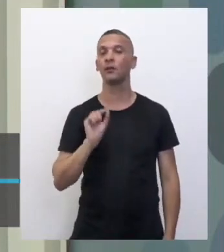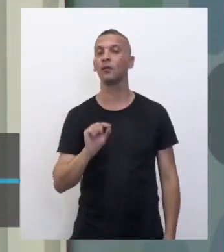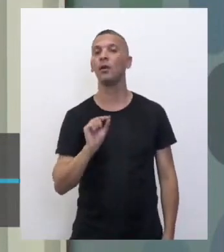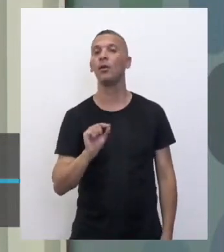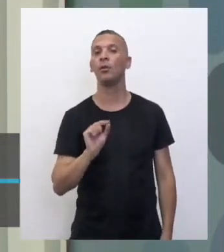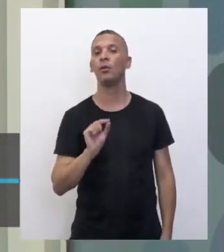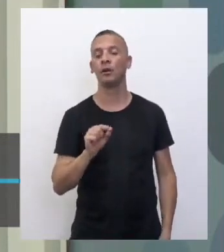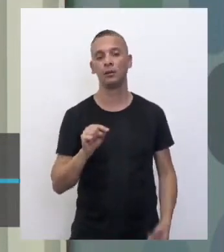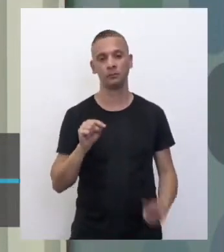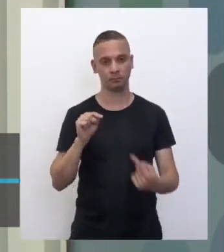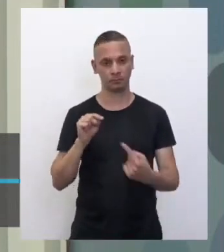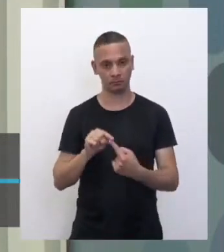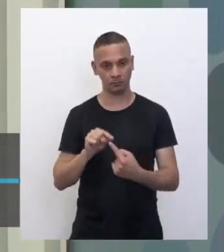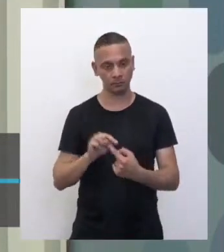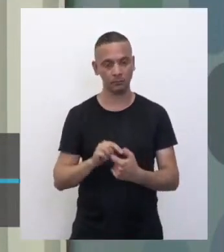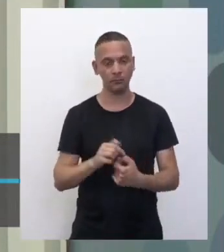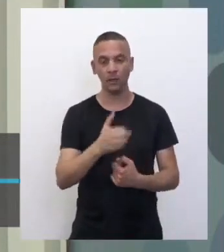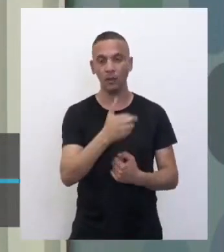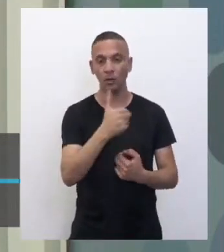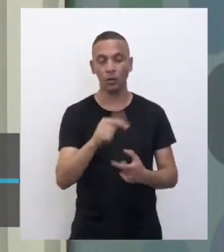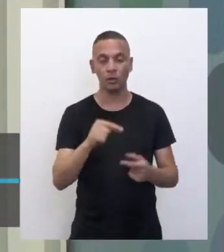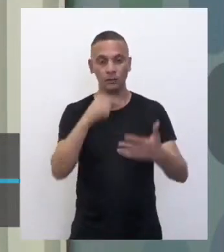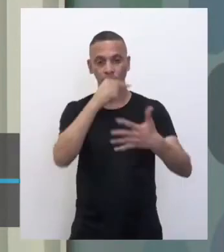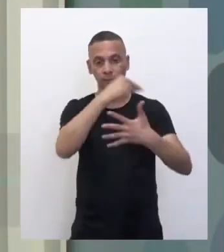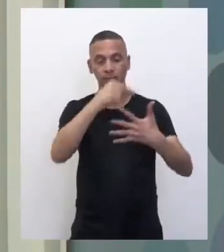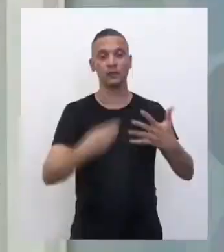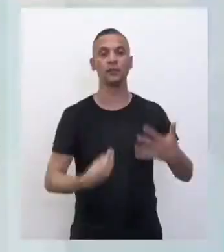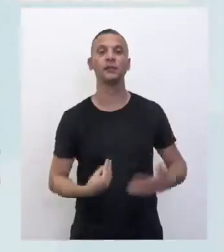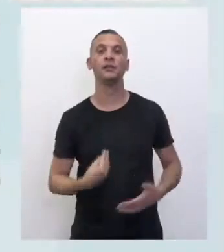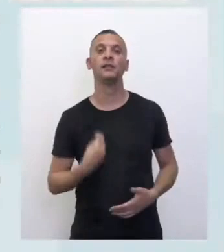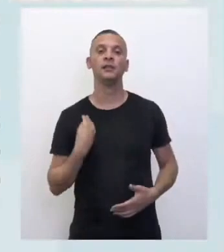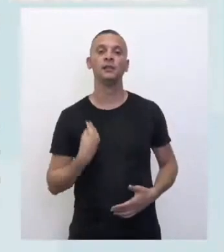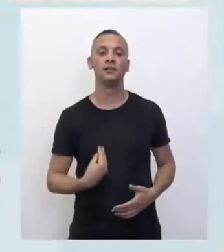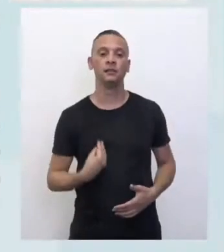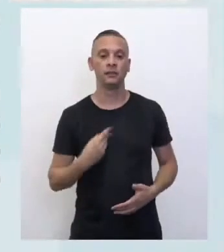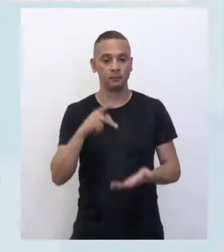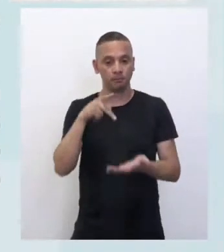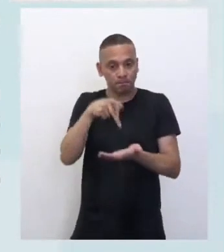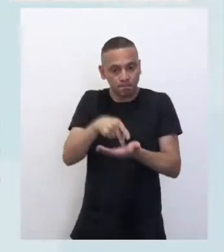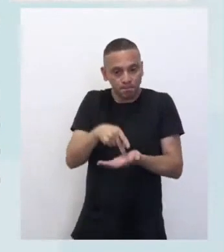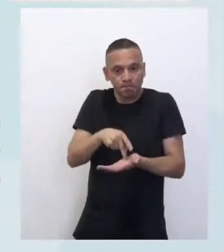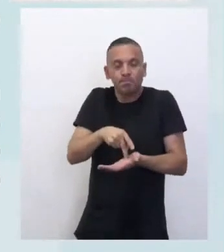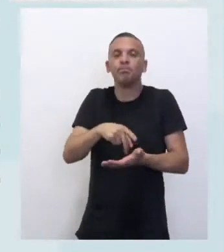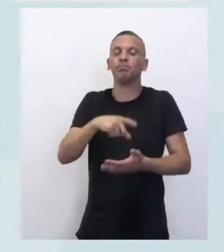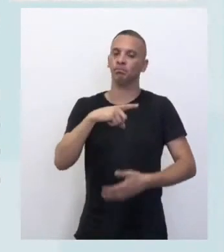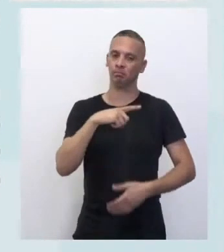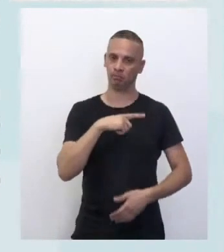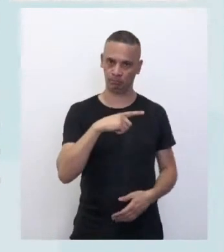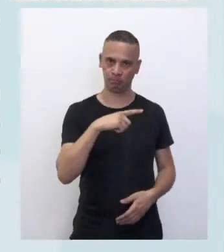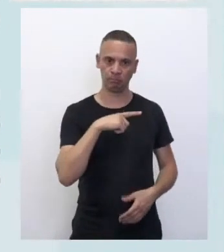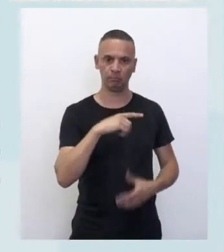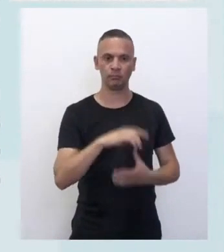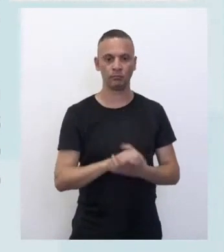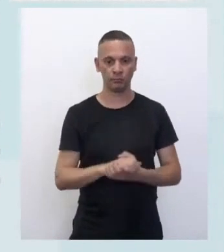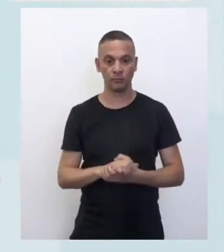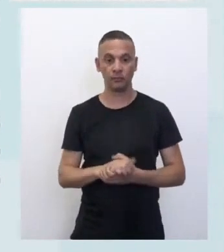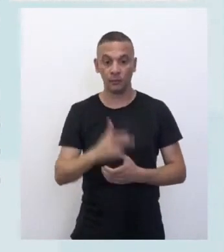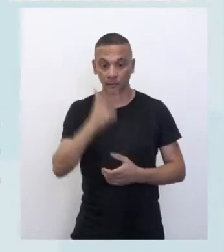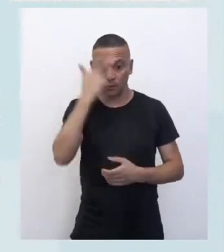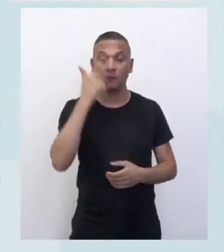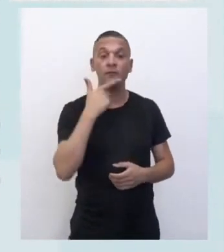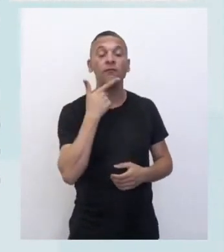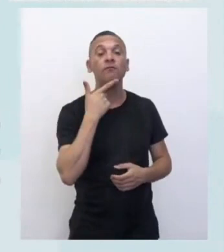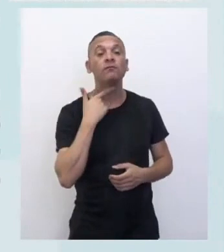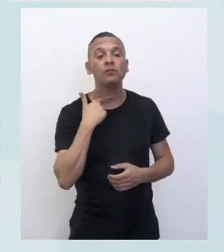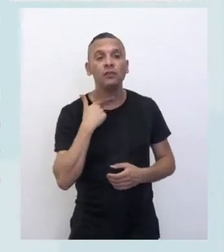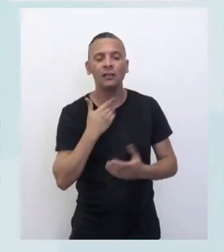realidade, por aquilo que possui elementos de uma existência autêntica e verdadeira. Né? Aos que desejarem, inclusive, se